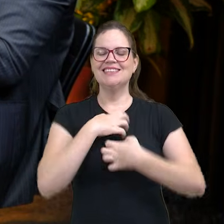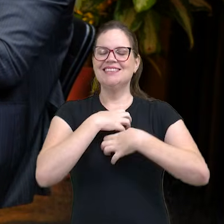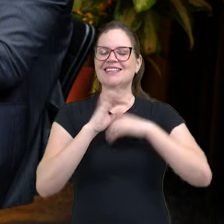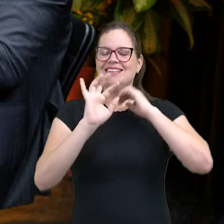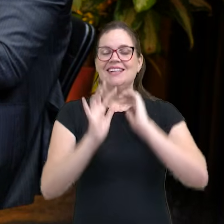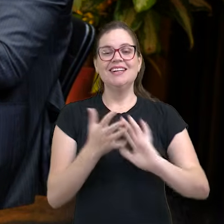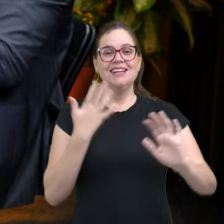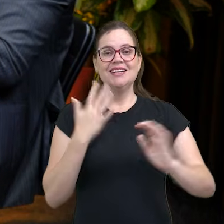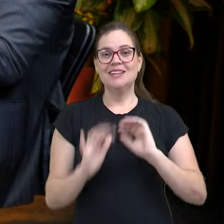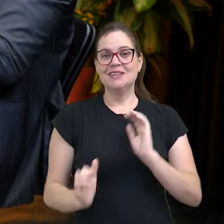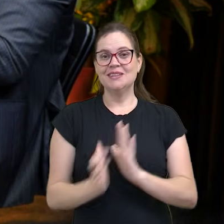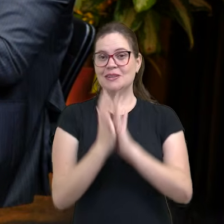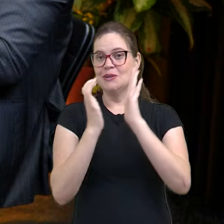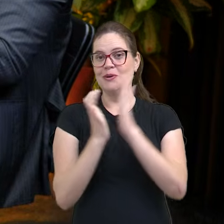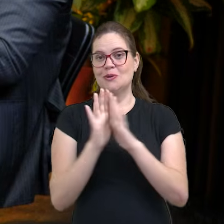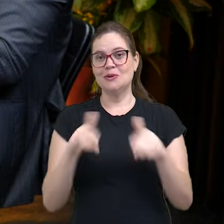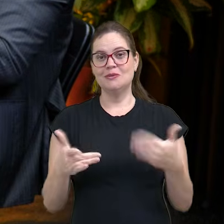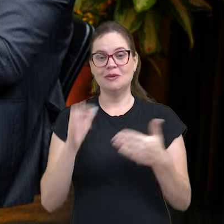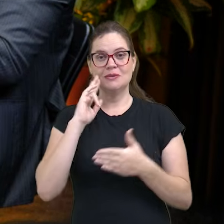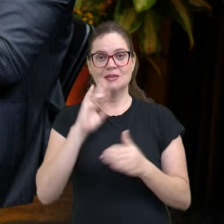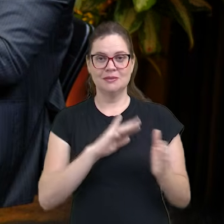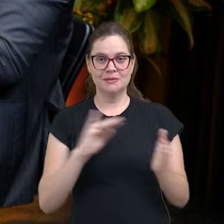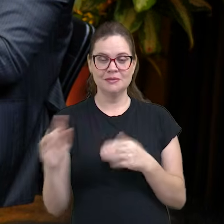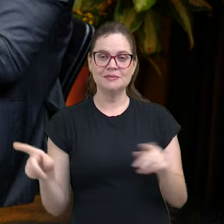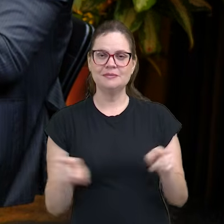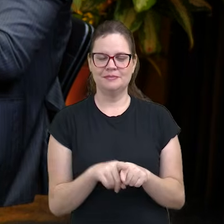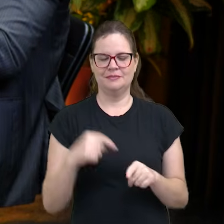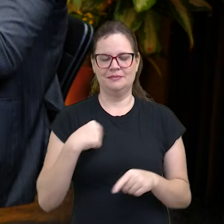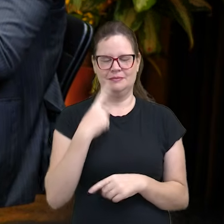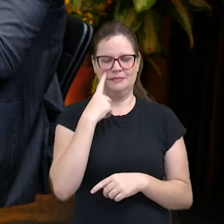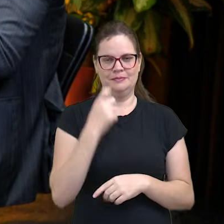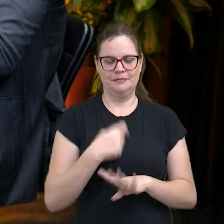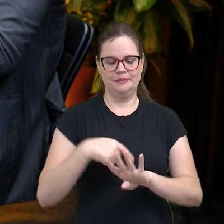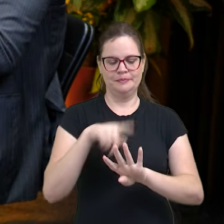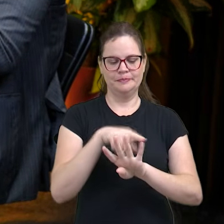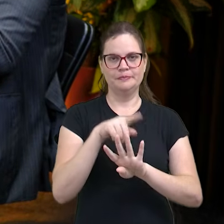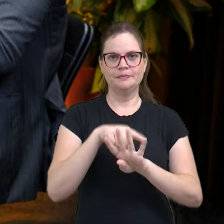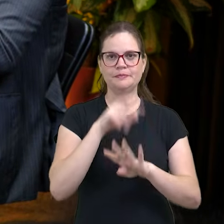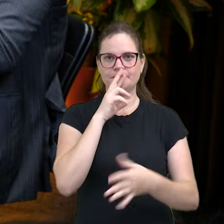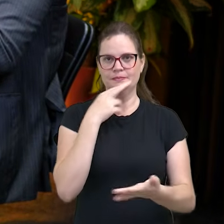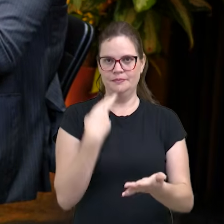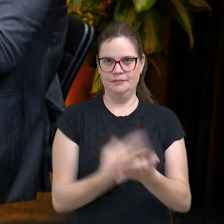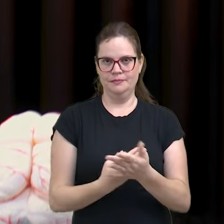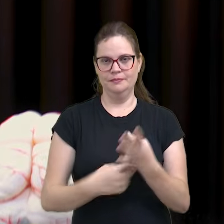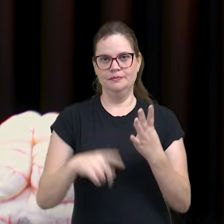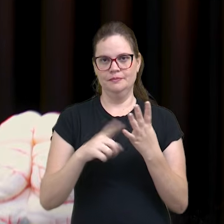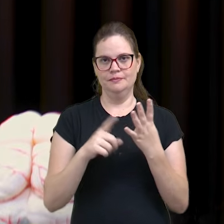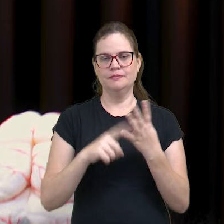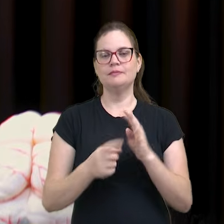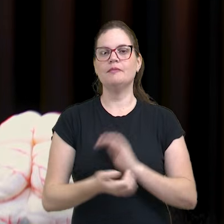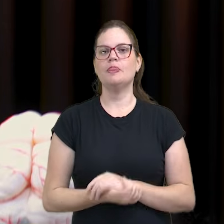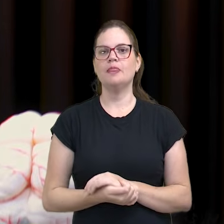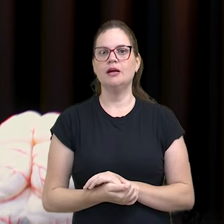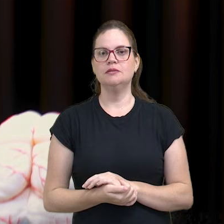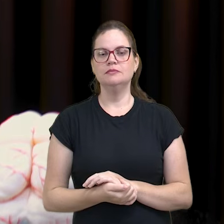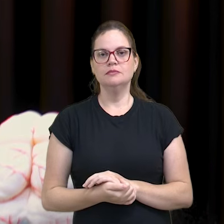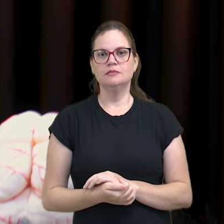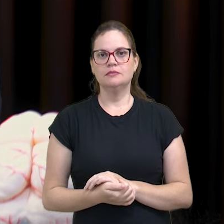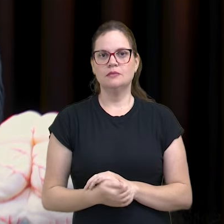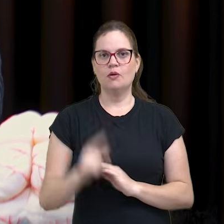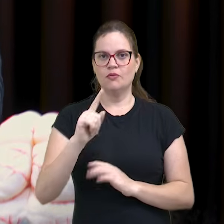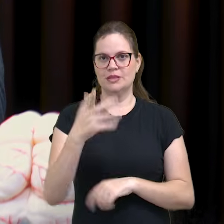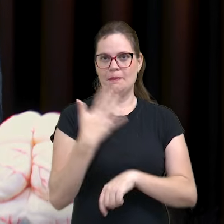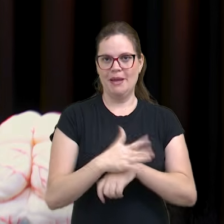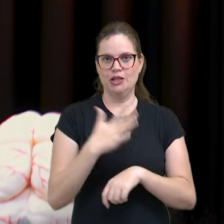boca enche de cânticos, não é isso? E interessante, aqui junto com os efeitos da endorfina, né,